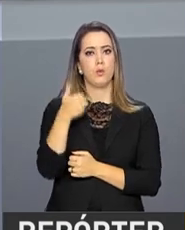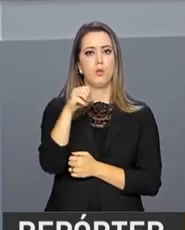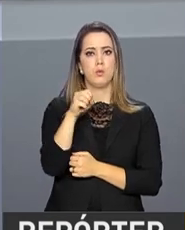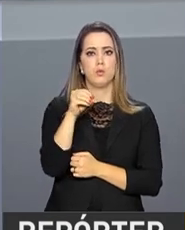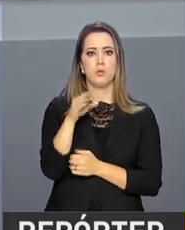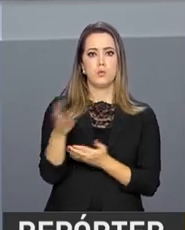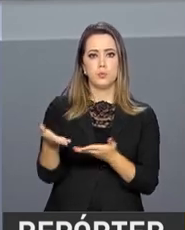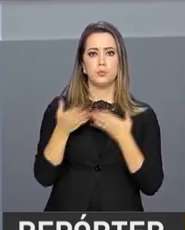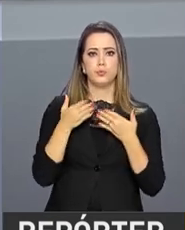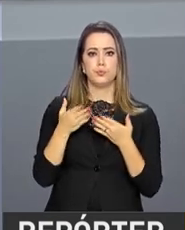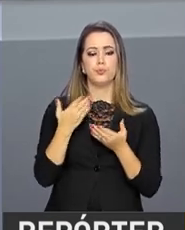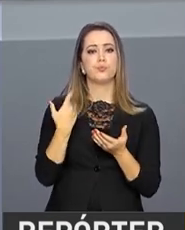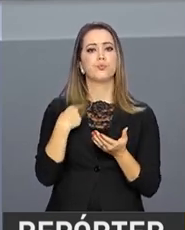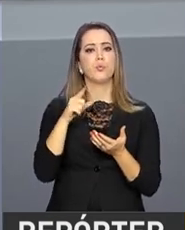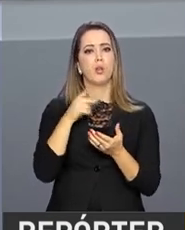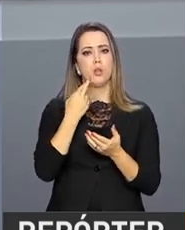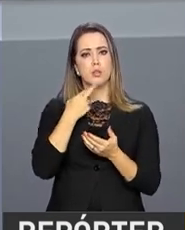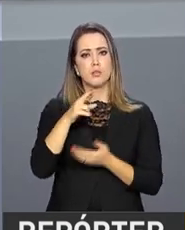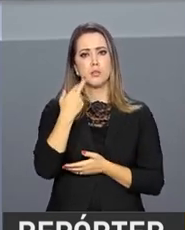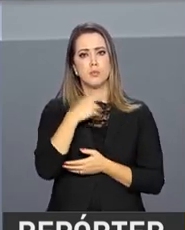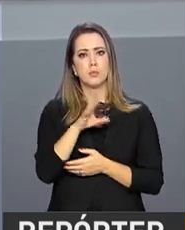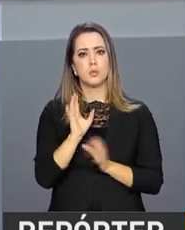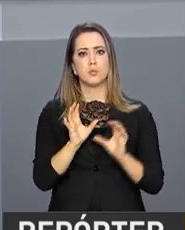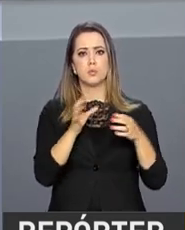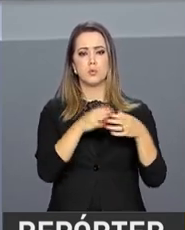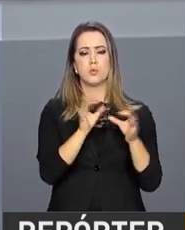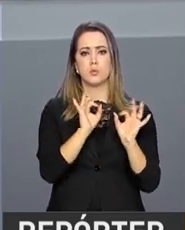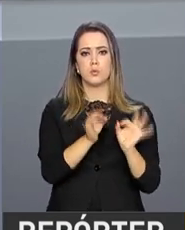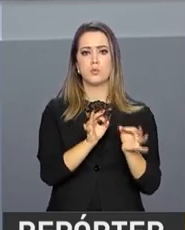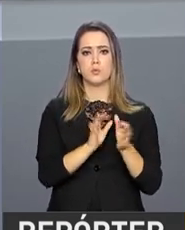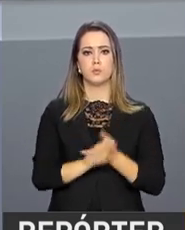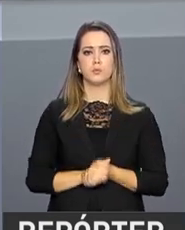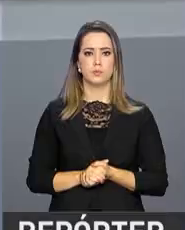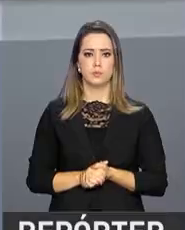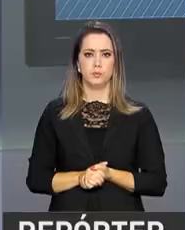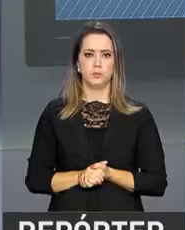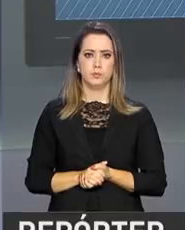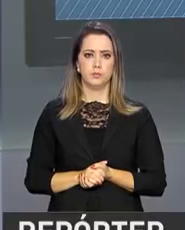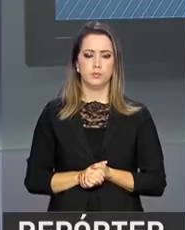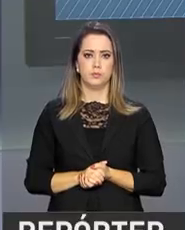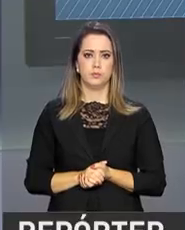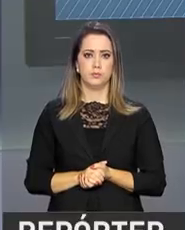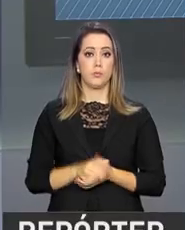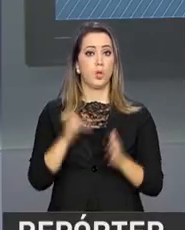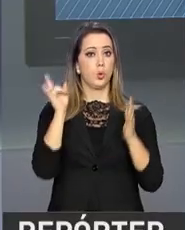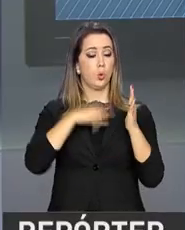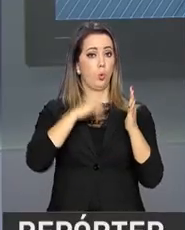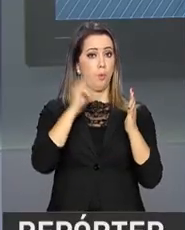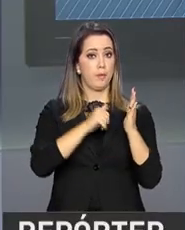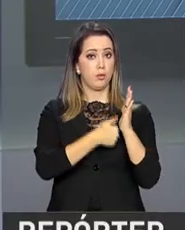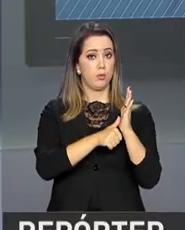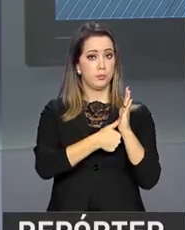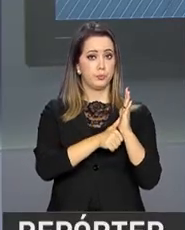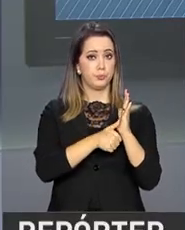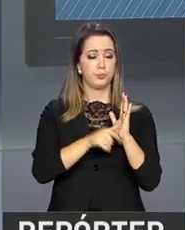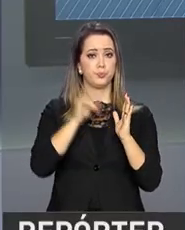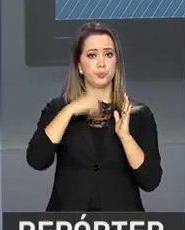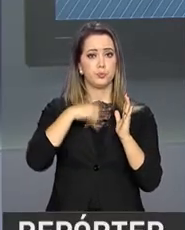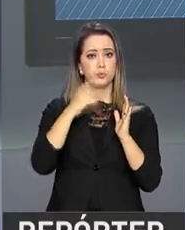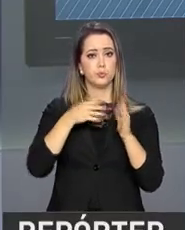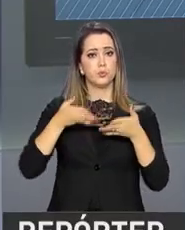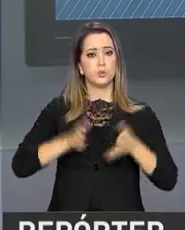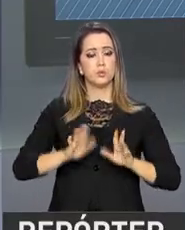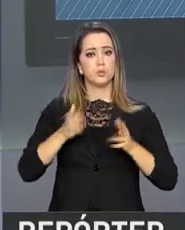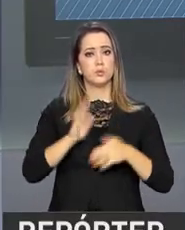180 acolhe encaminha as denúncias para os órgãos competentes levar documento de identidade certidão de nascimento